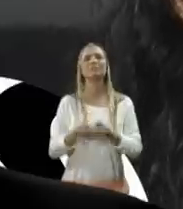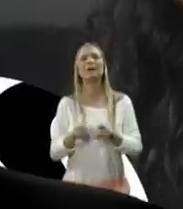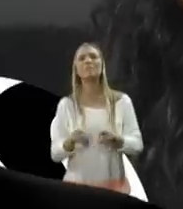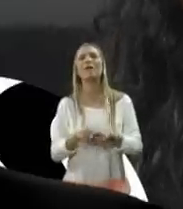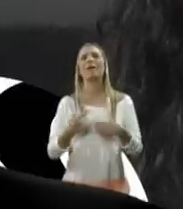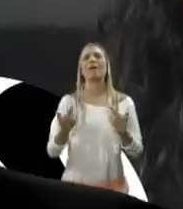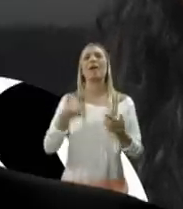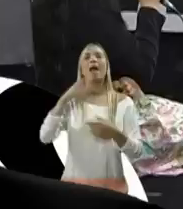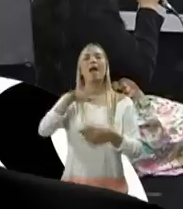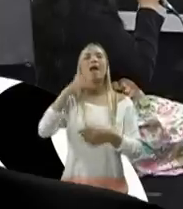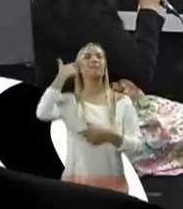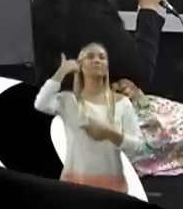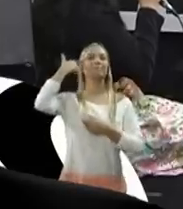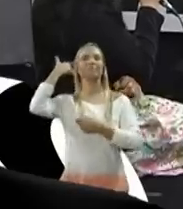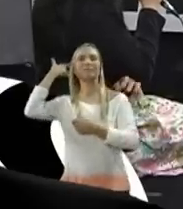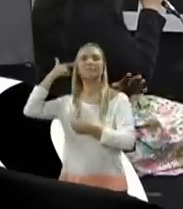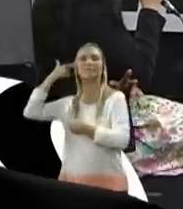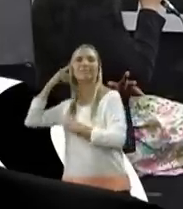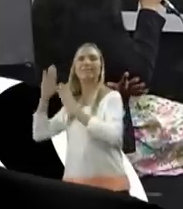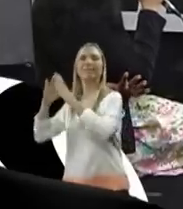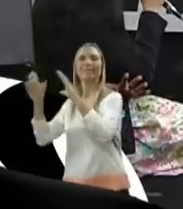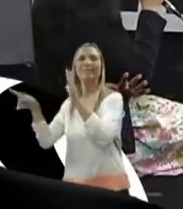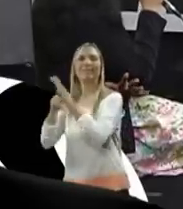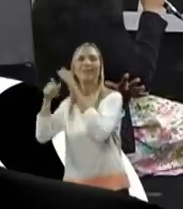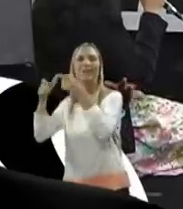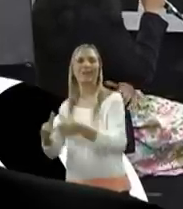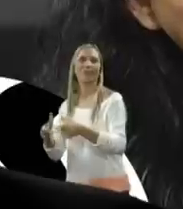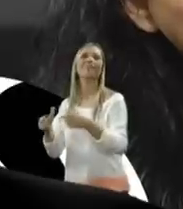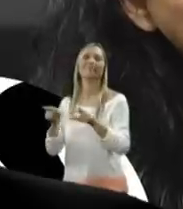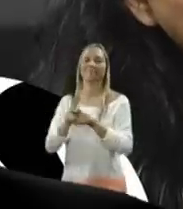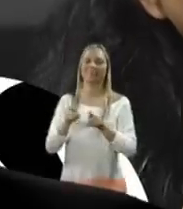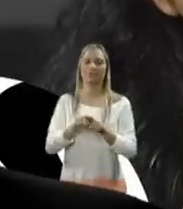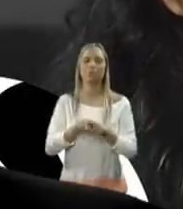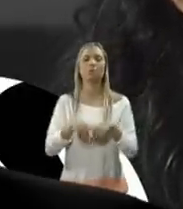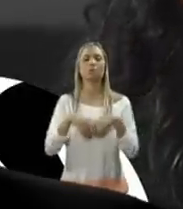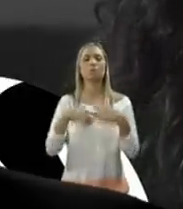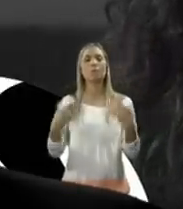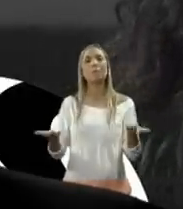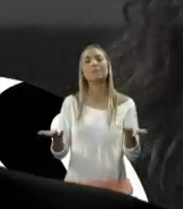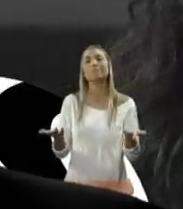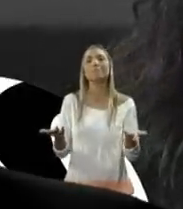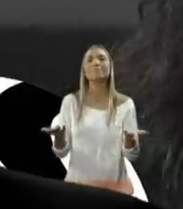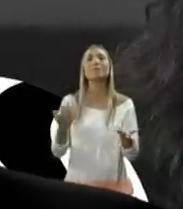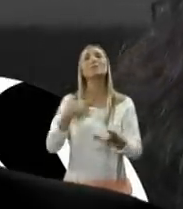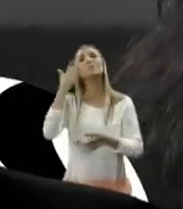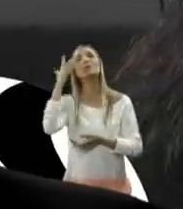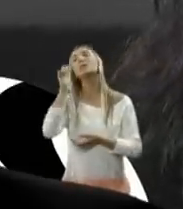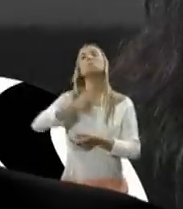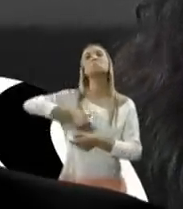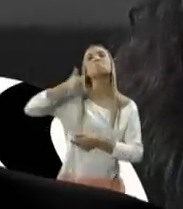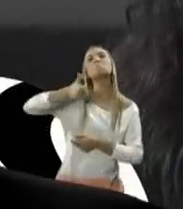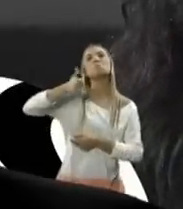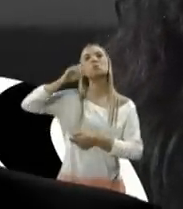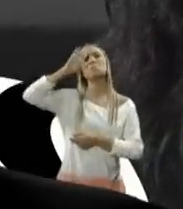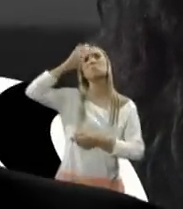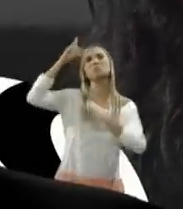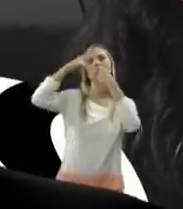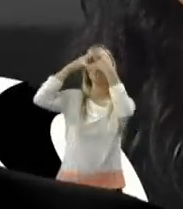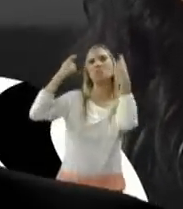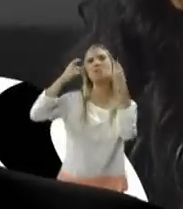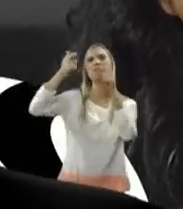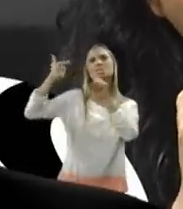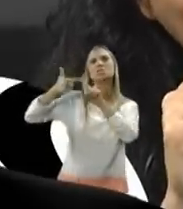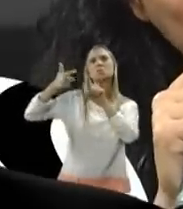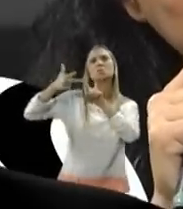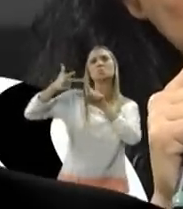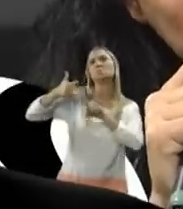e sequestros. Agora, fica difícil hierarquizar, né, a violência, porque todas as formas